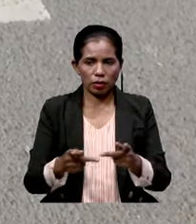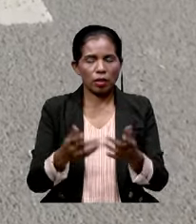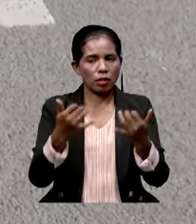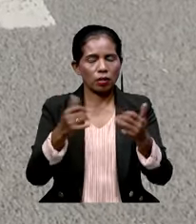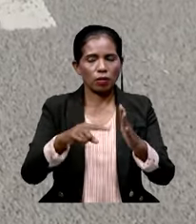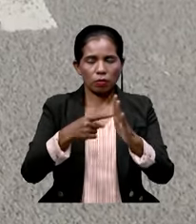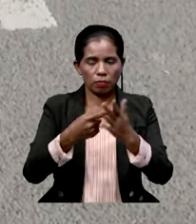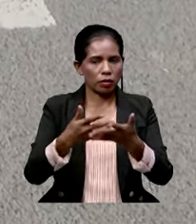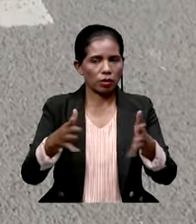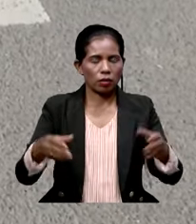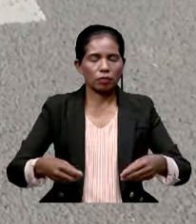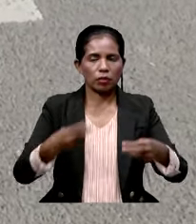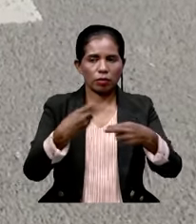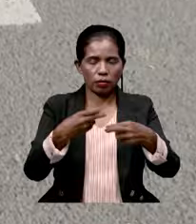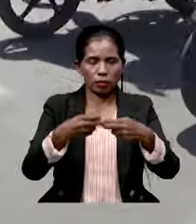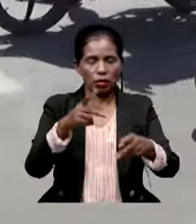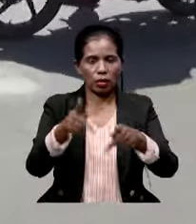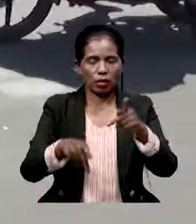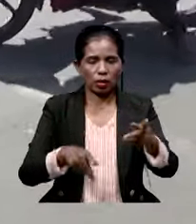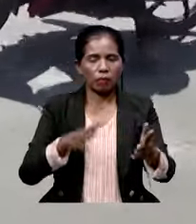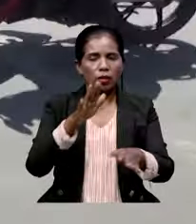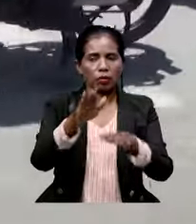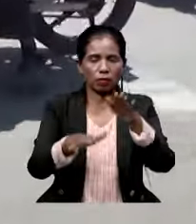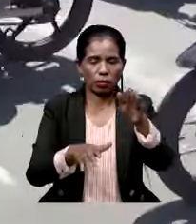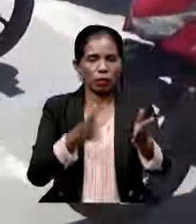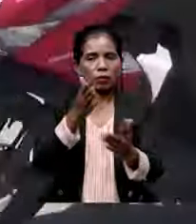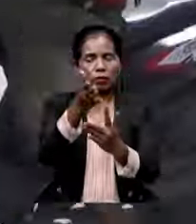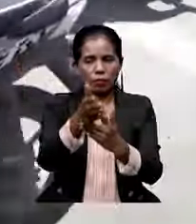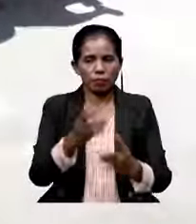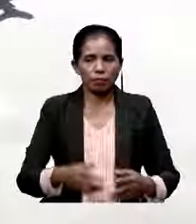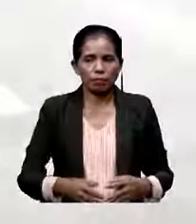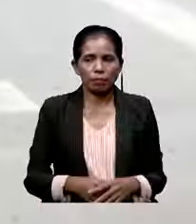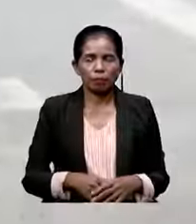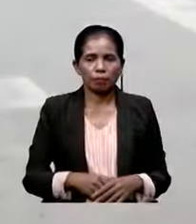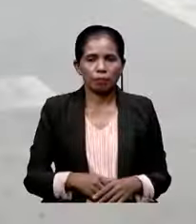ne hahu lakon ho di fo impacto ba ema tul trapas estrada. Abraham Amral, Jemeni.